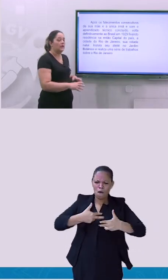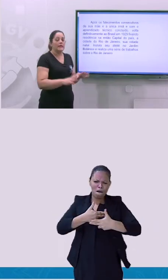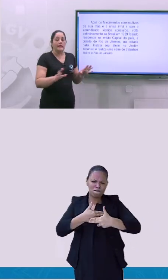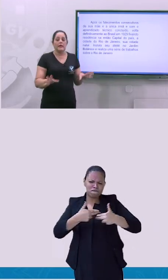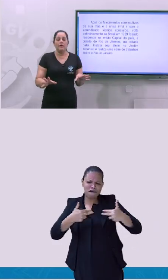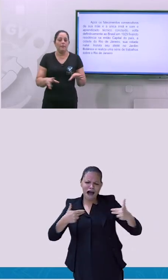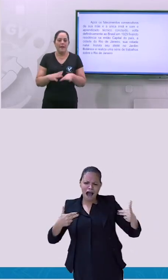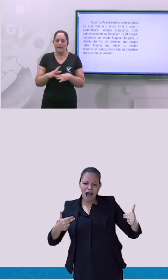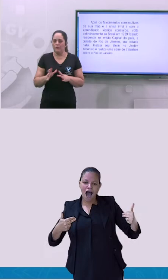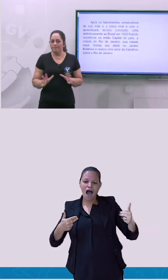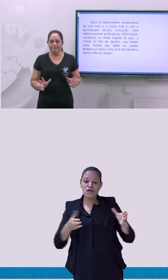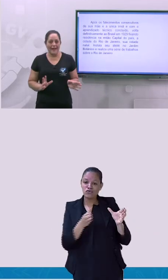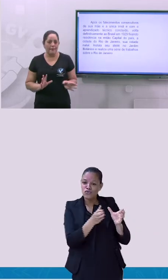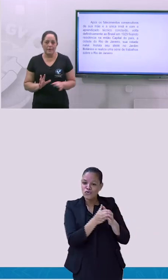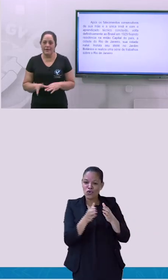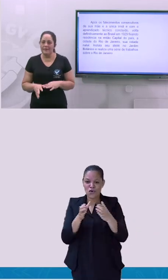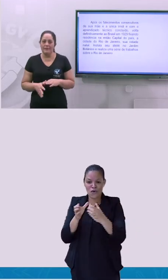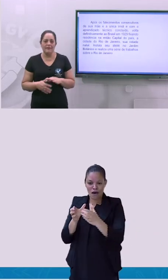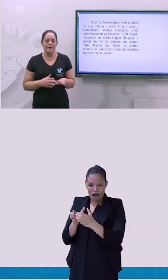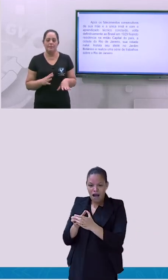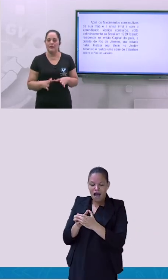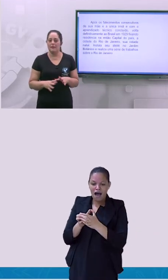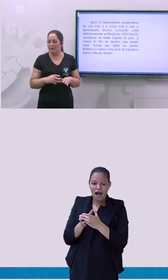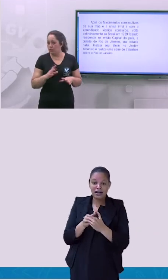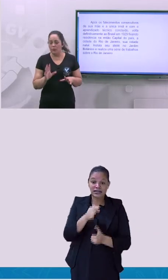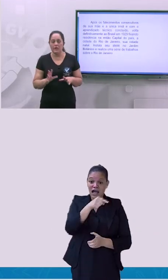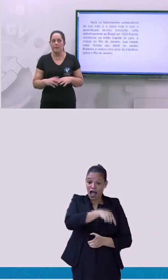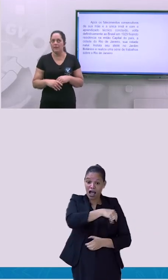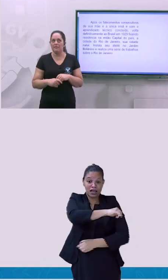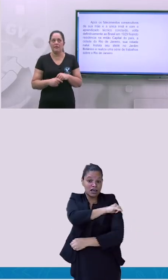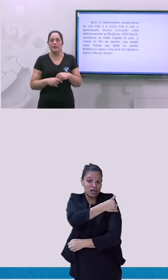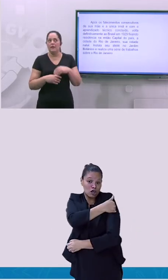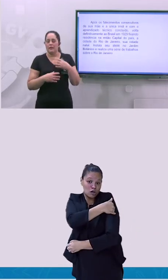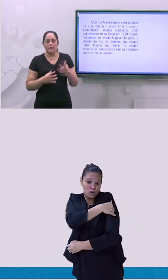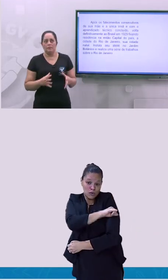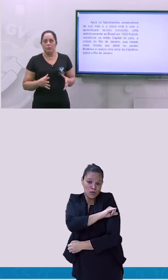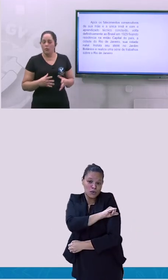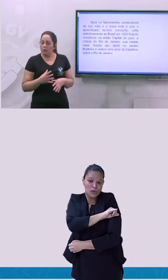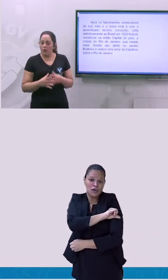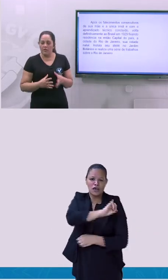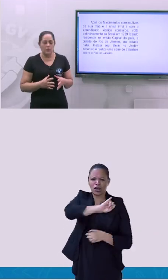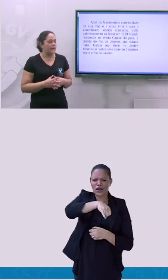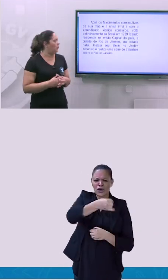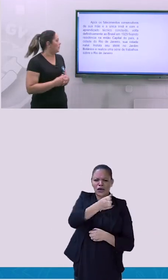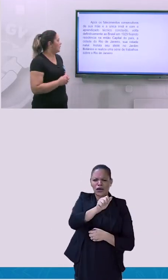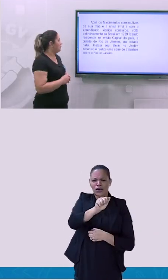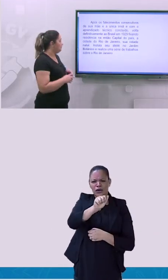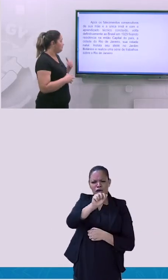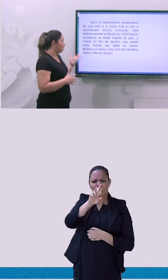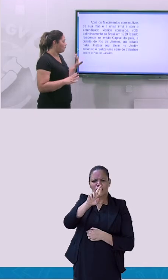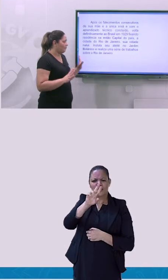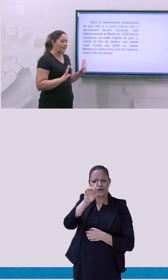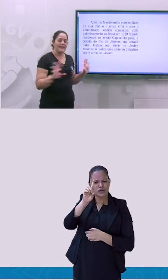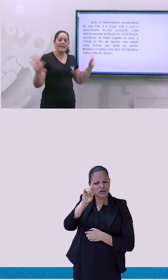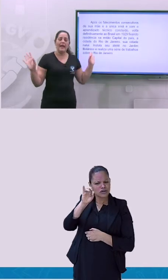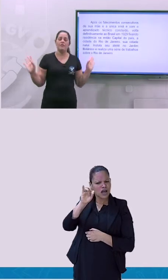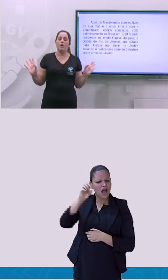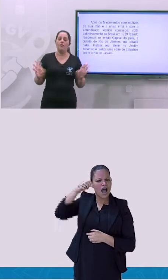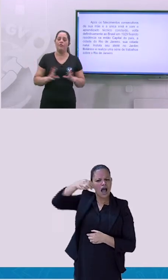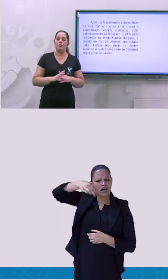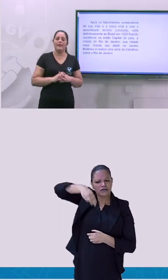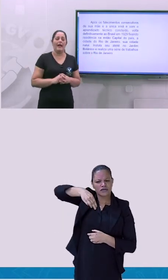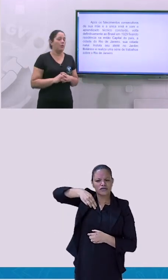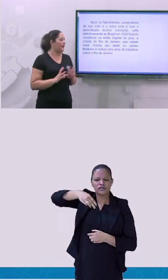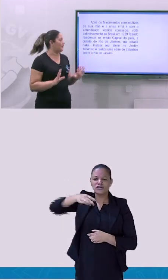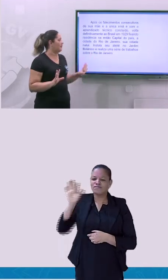Janeiro. Então, ele perdeu a mãe e a irmã, a sua única irmã, assim, muito próxima uma da outra, e ele